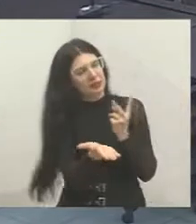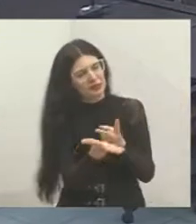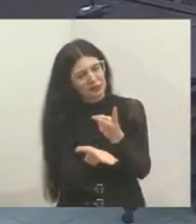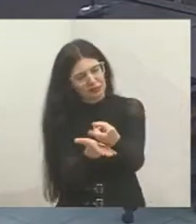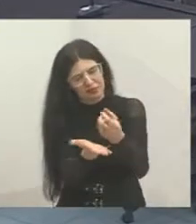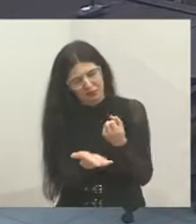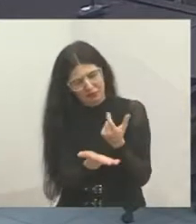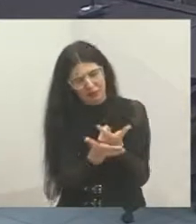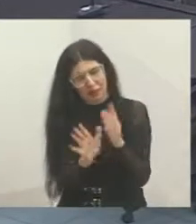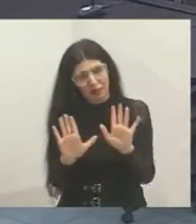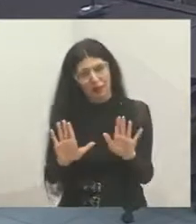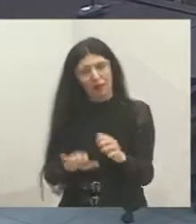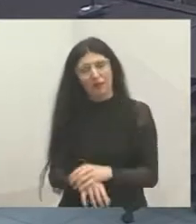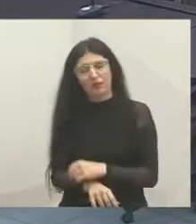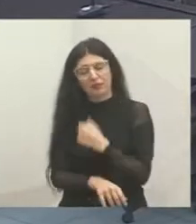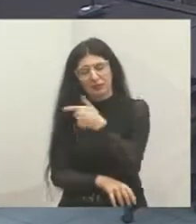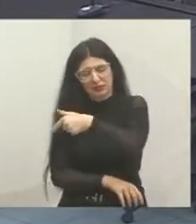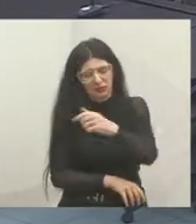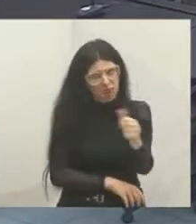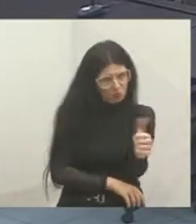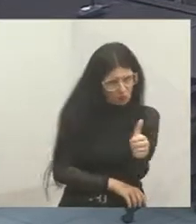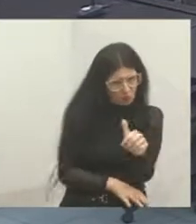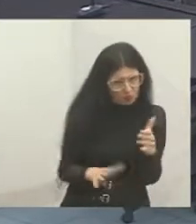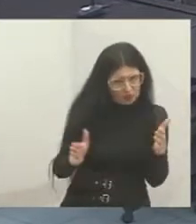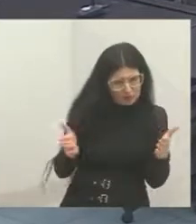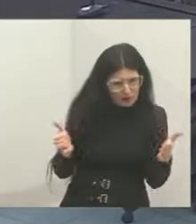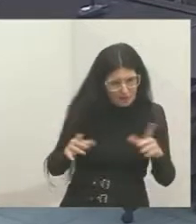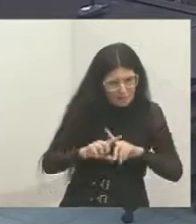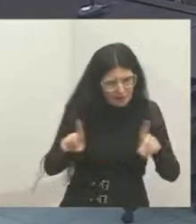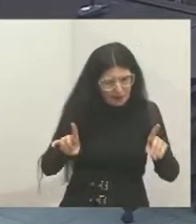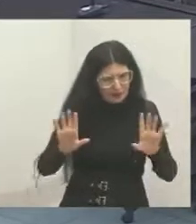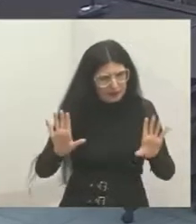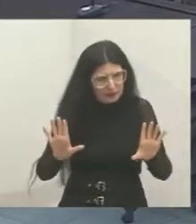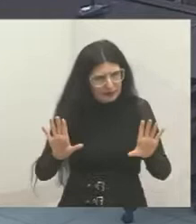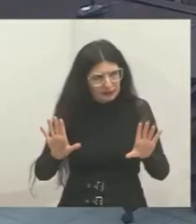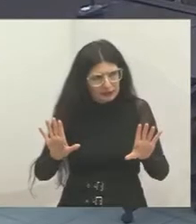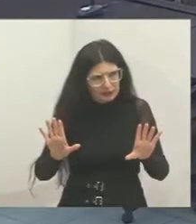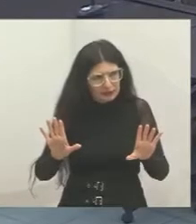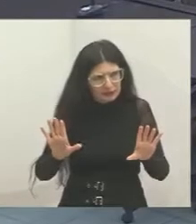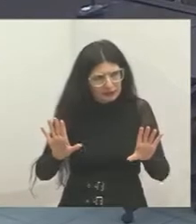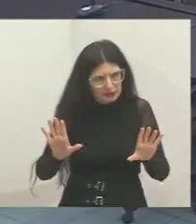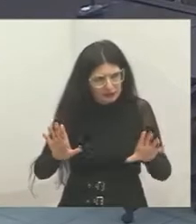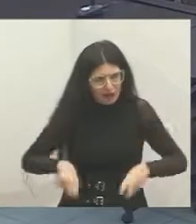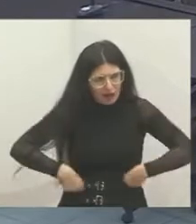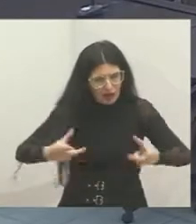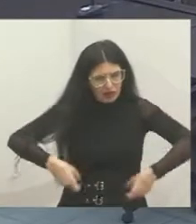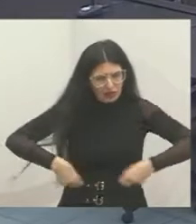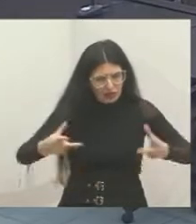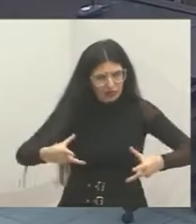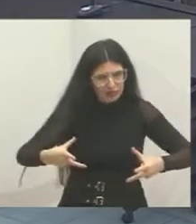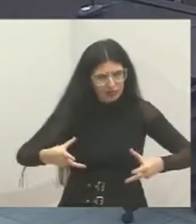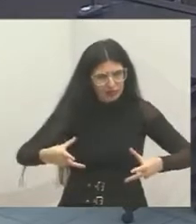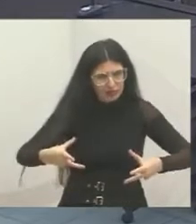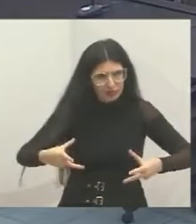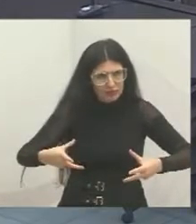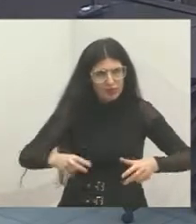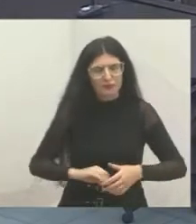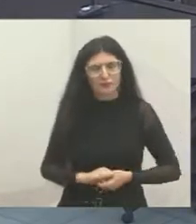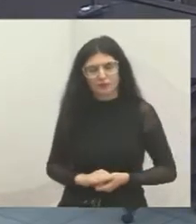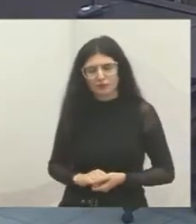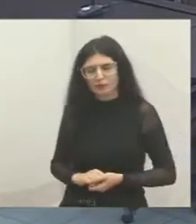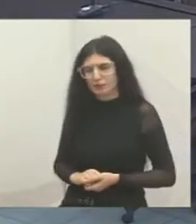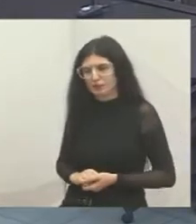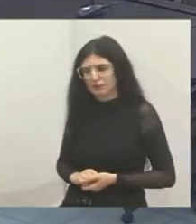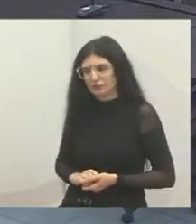nesse quadrimestre, foi de 711. E a gente, quando avalia as despesas num todo, e a